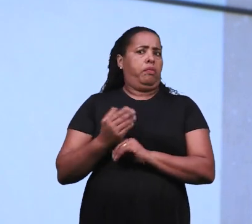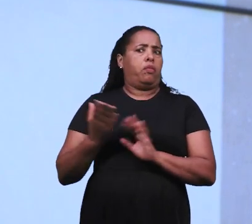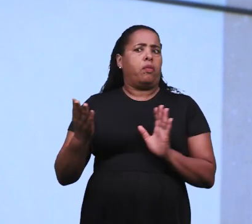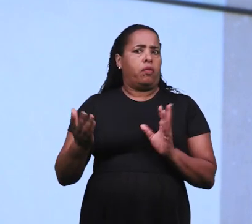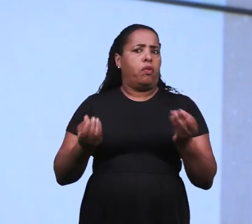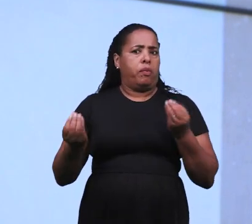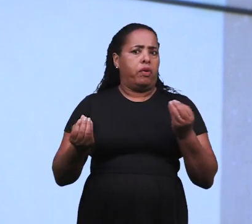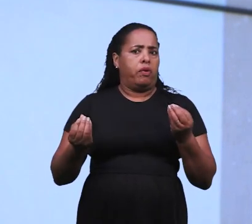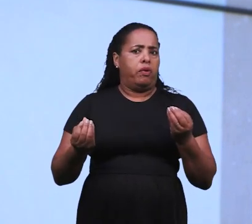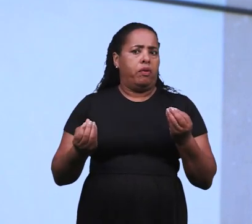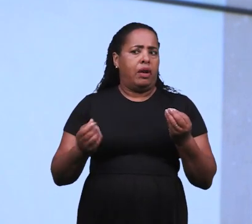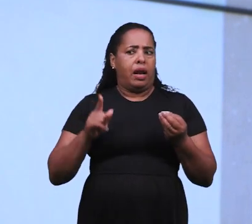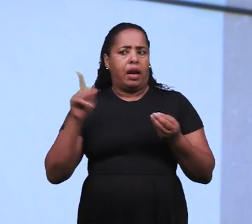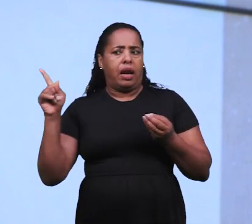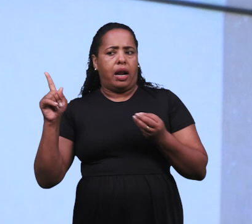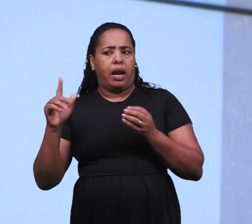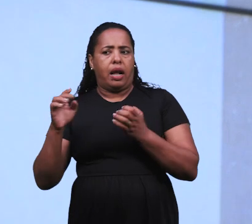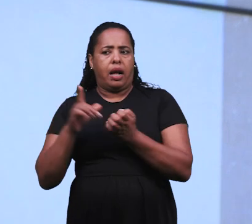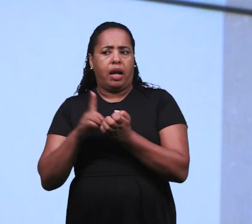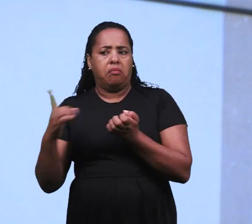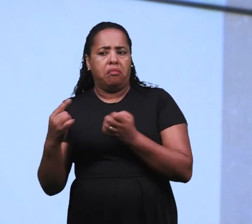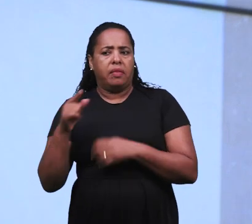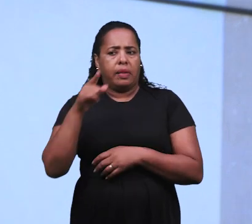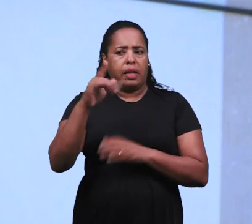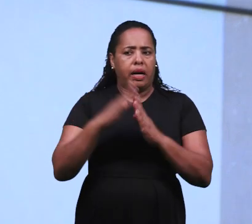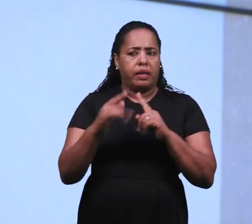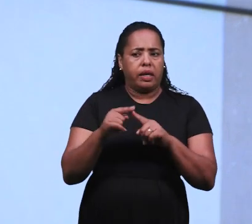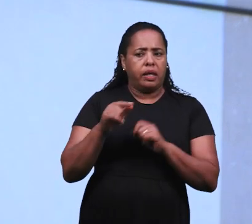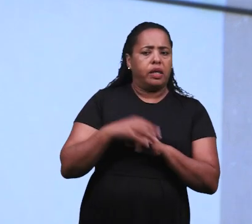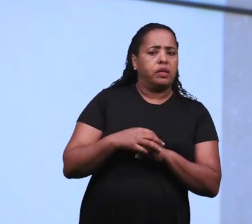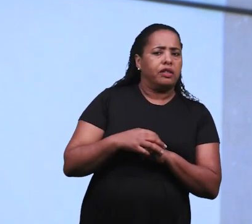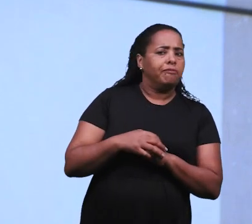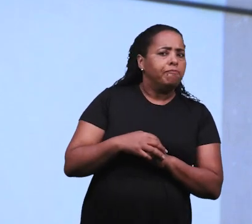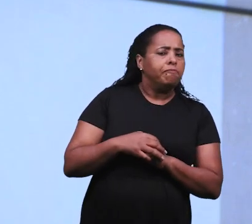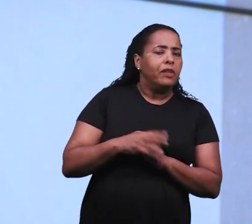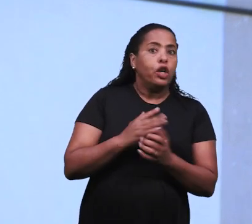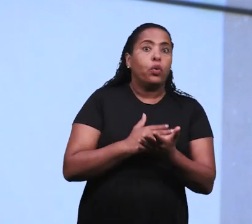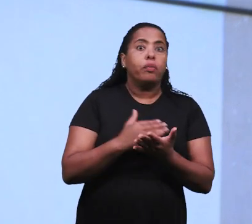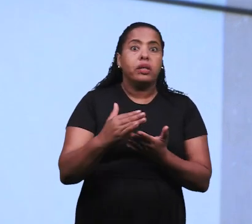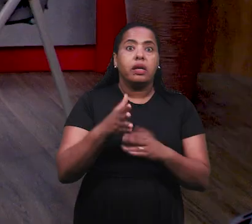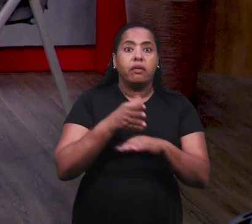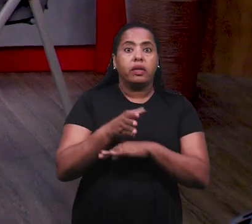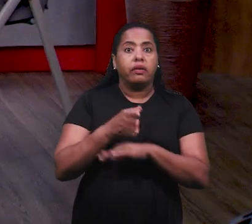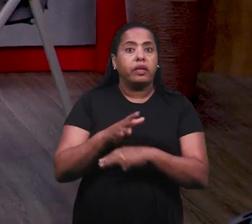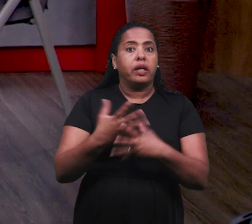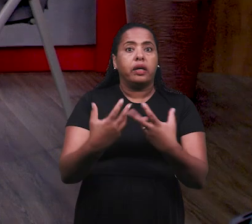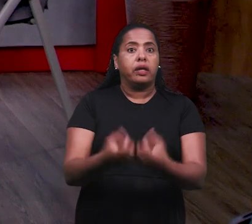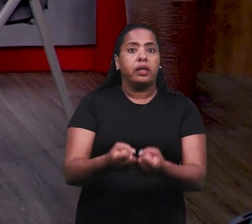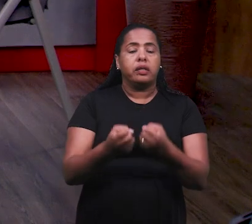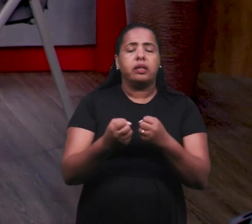E começaram a conhecer um pouco mais. E hoje se definiram em congregar em uma das nossas igrejas. Que maravilha. Né?